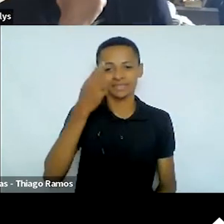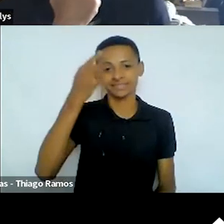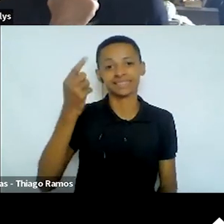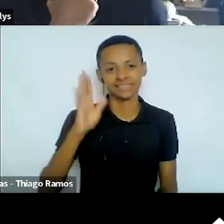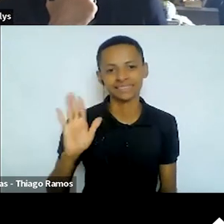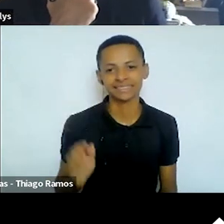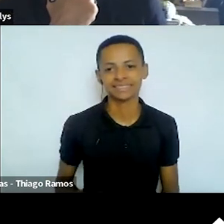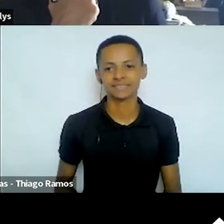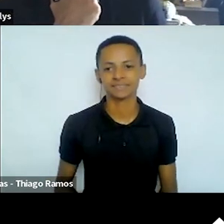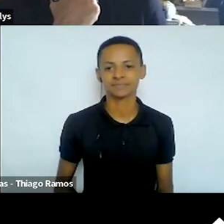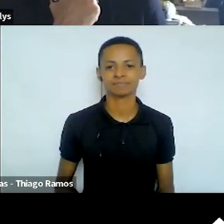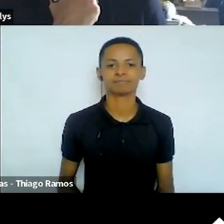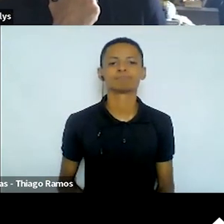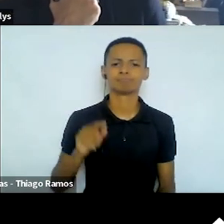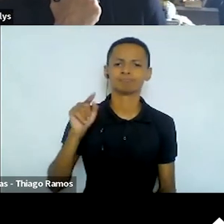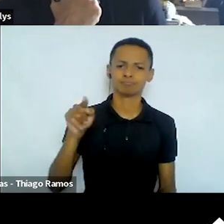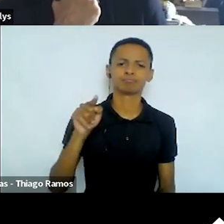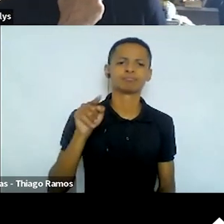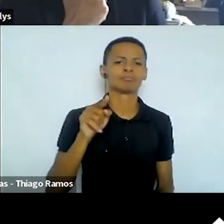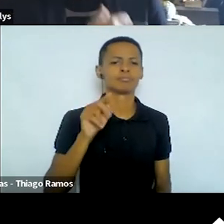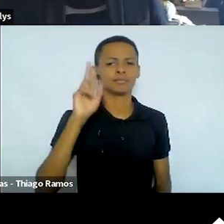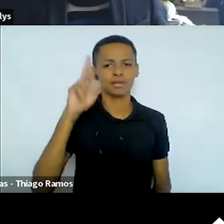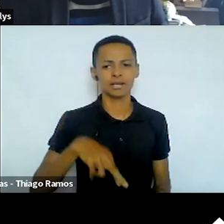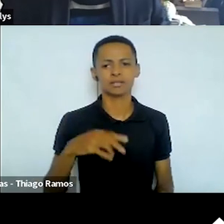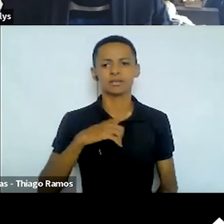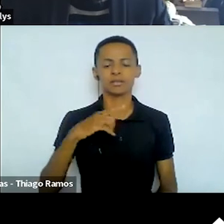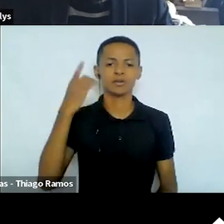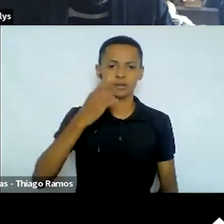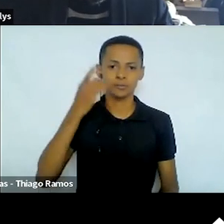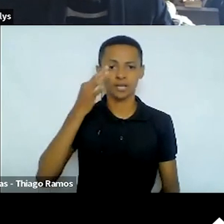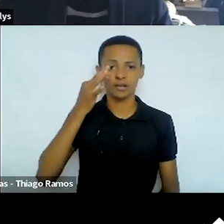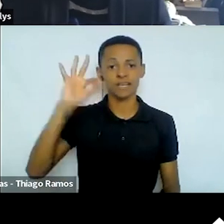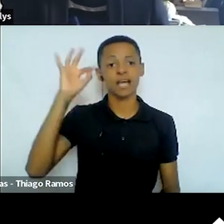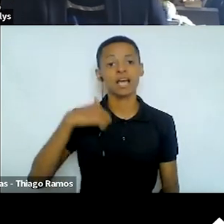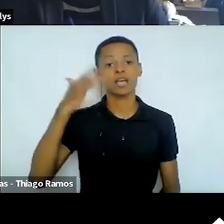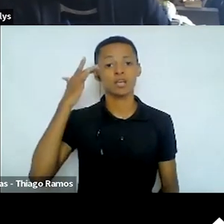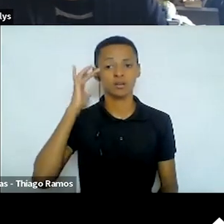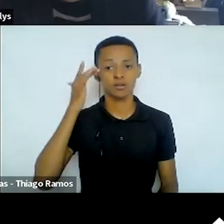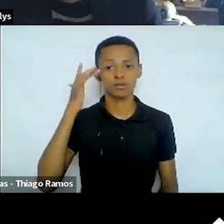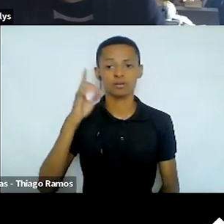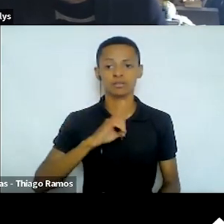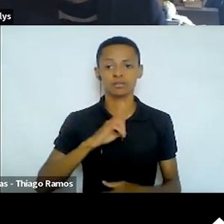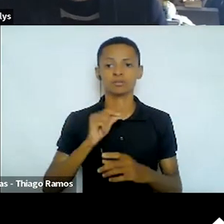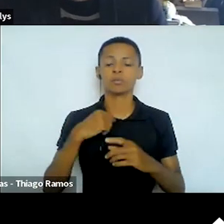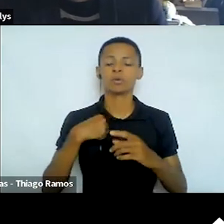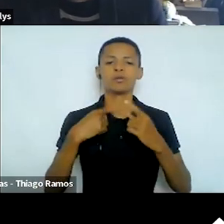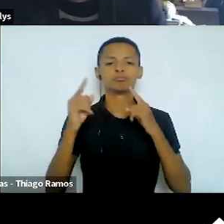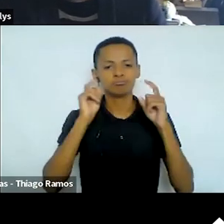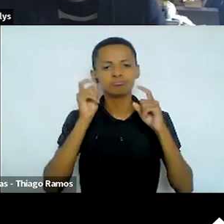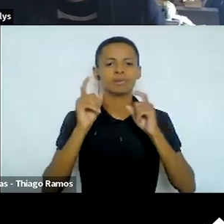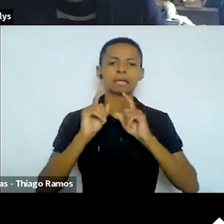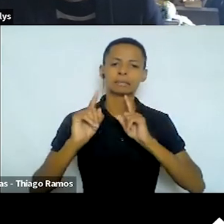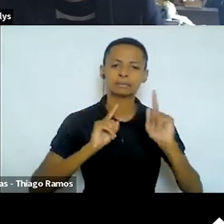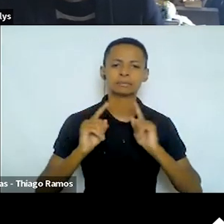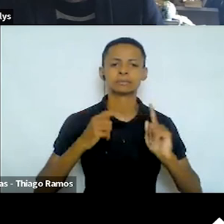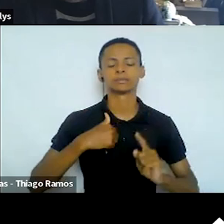Você tem toda a razão. Eu, por exemplo, quando deputado federal, eu acho que eu tinha encontrado uma via de diálogo. Eu fui reeleito